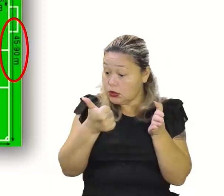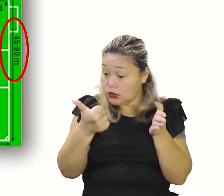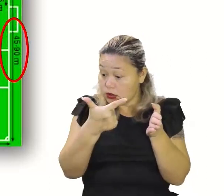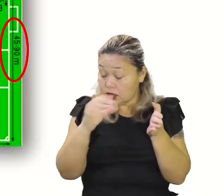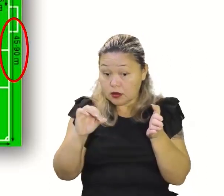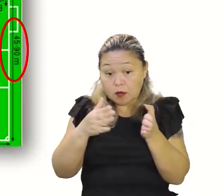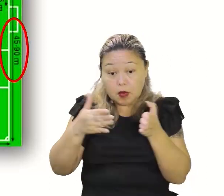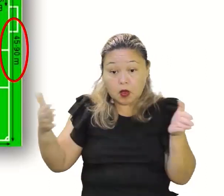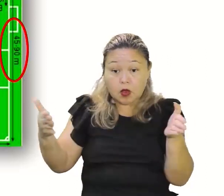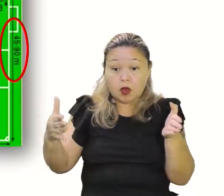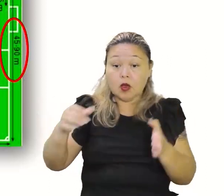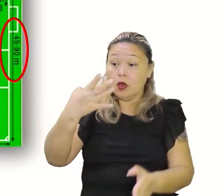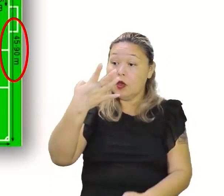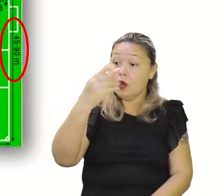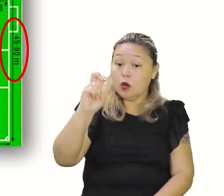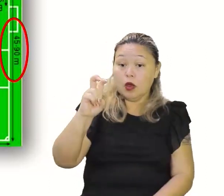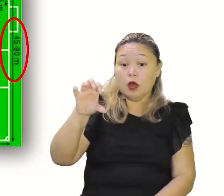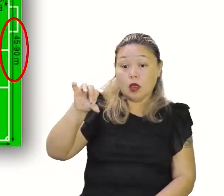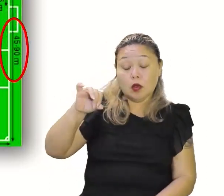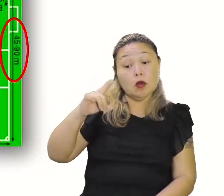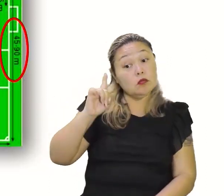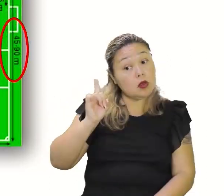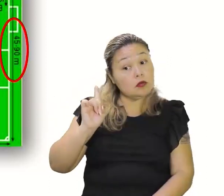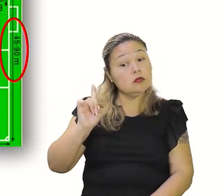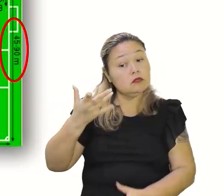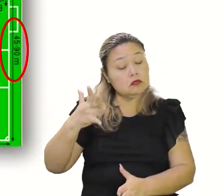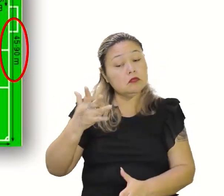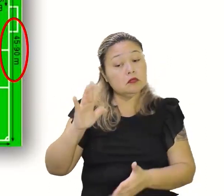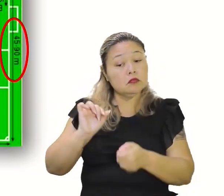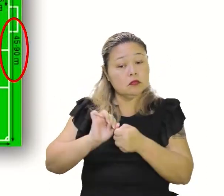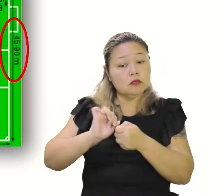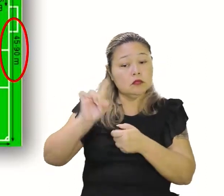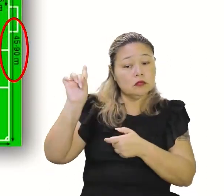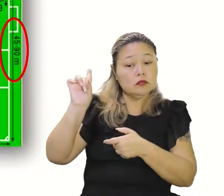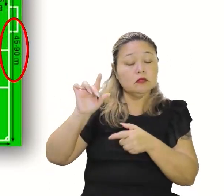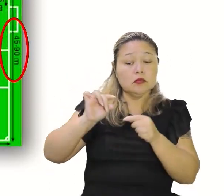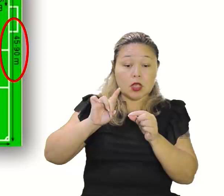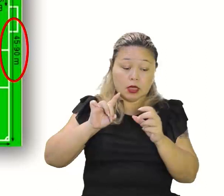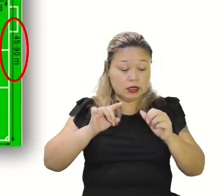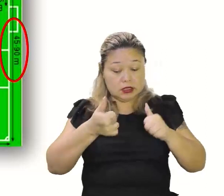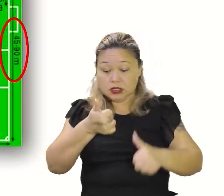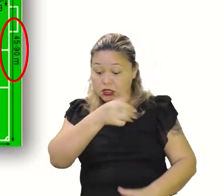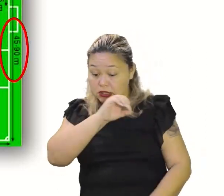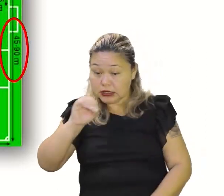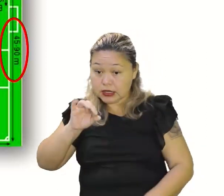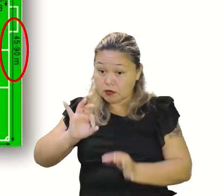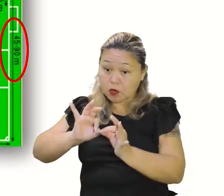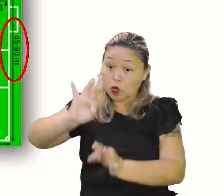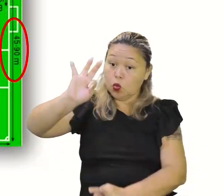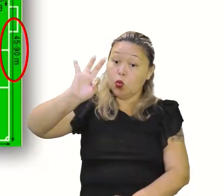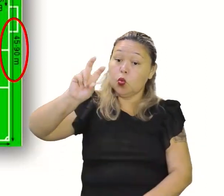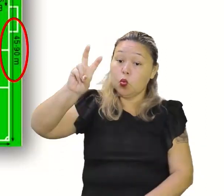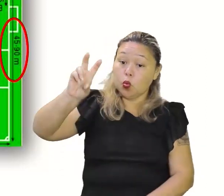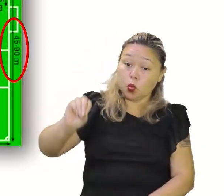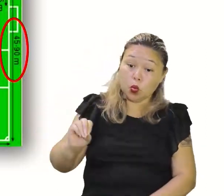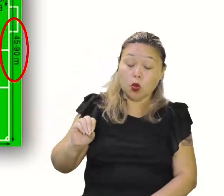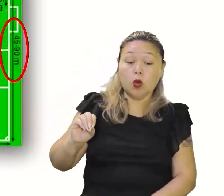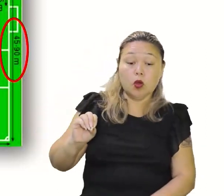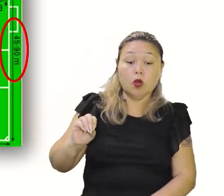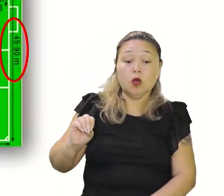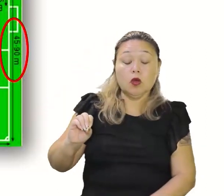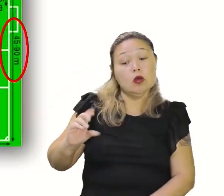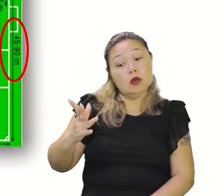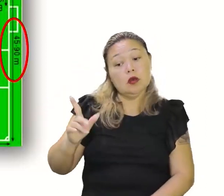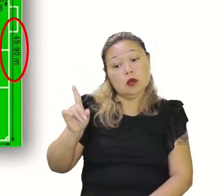de 45 a 90. Então não joguei errado não, que o campo que eu pensei lá era o campo de 100 por 50, ele é um campo comum. Comum, de pelada.